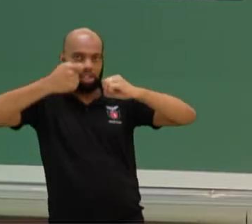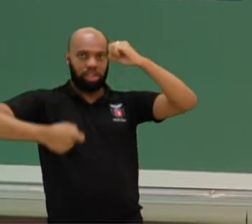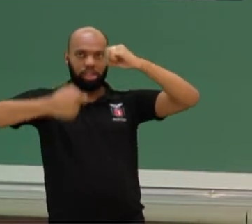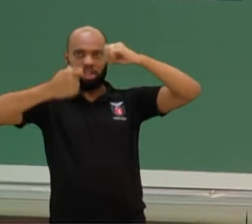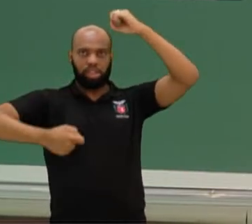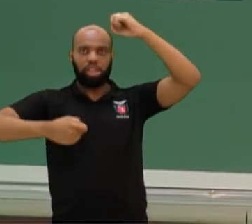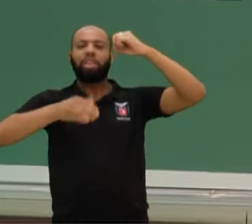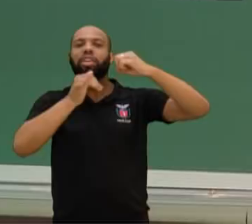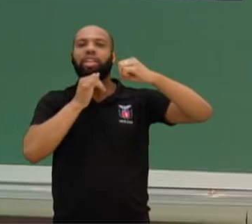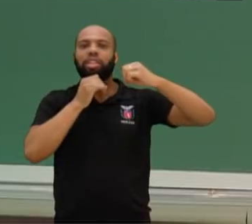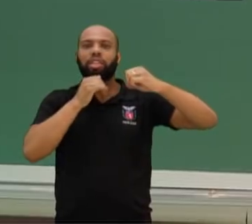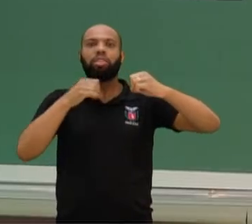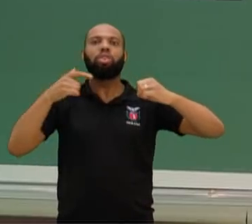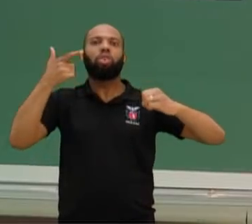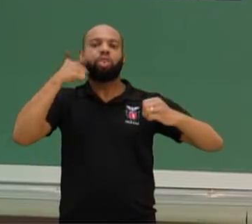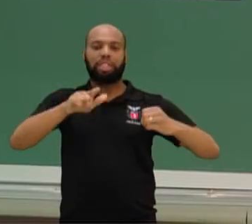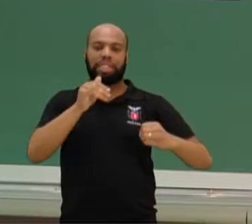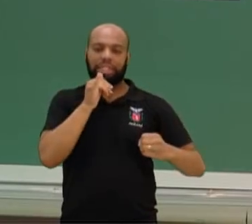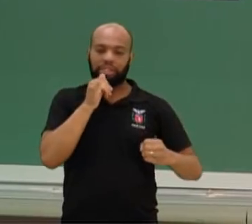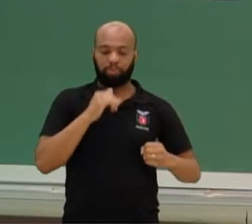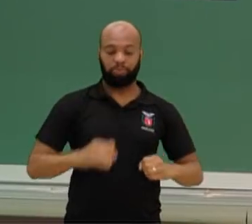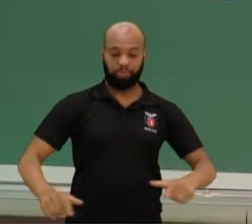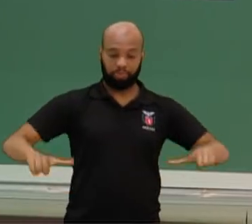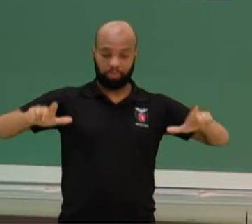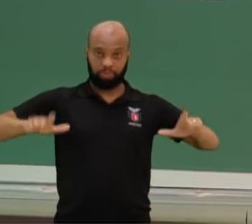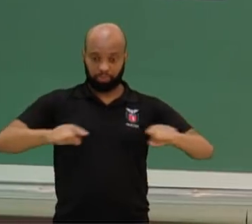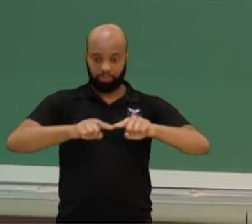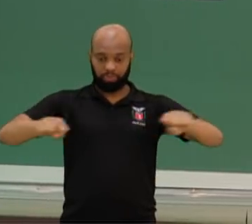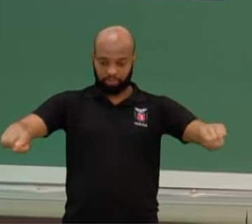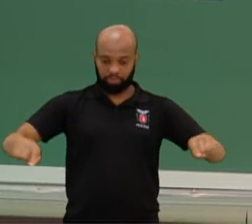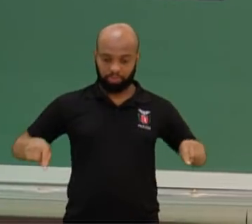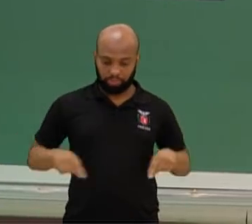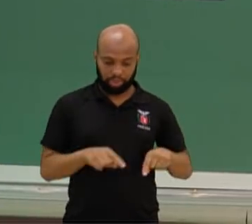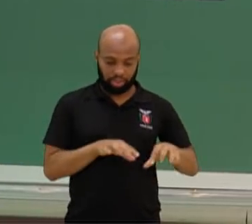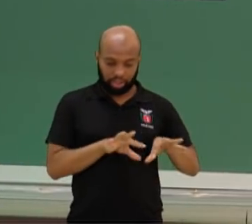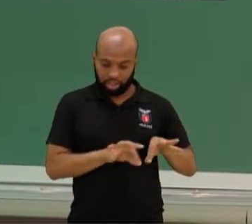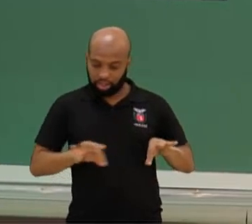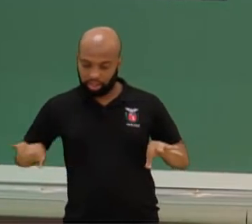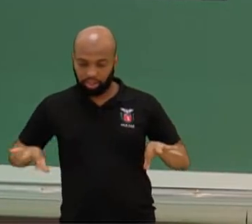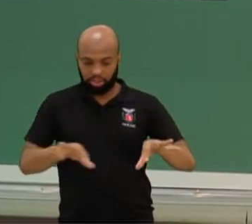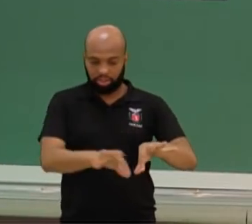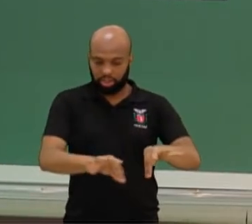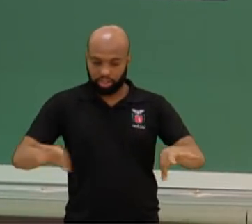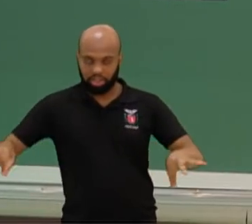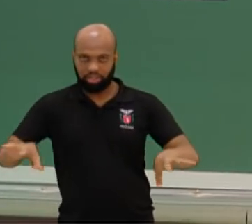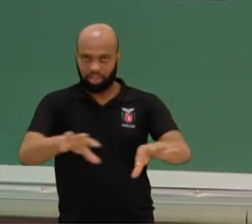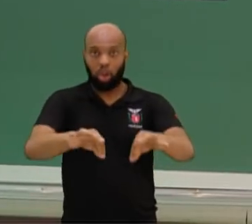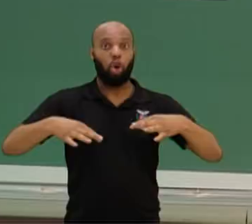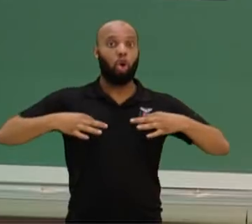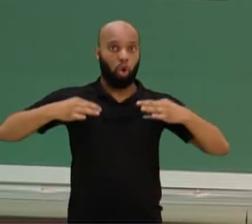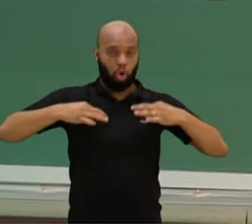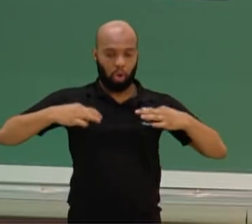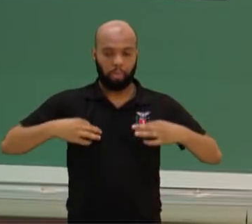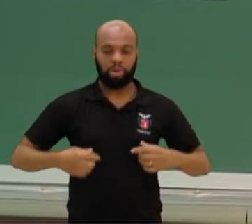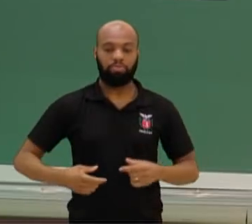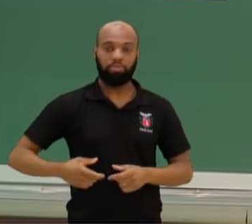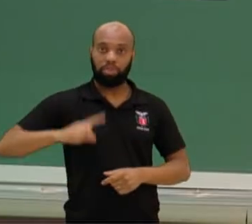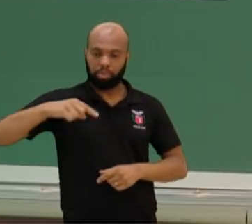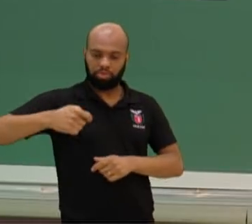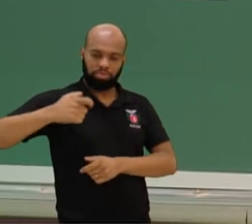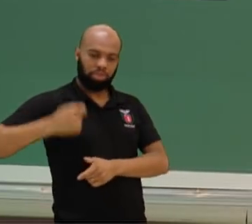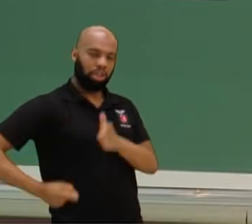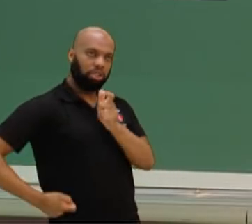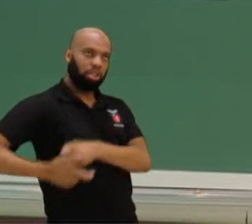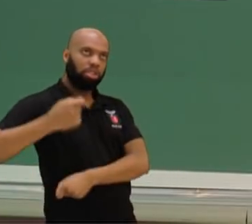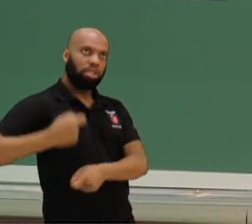puxar a cordinha e o varal subir com a roupa molhada. E depois, ela solta a cordinha para o varal descer. E onde que